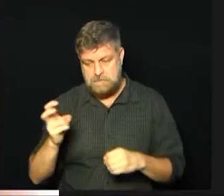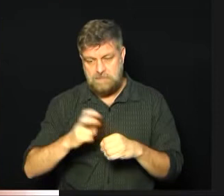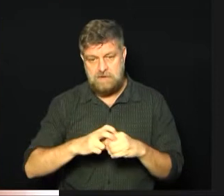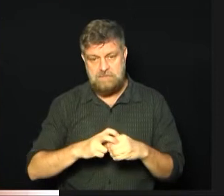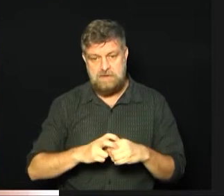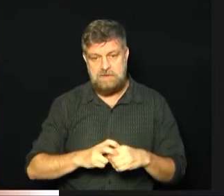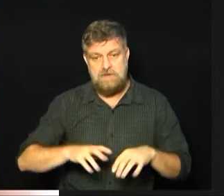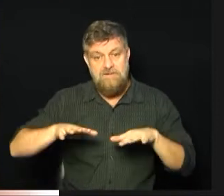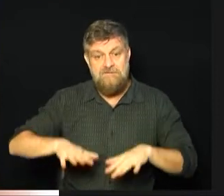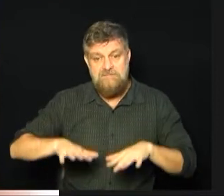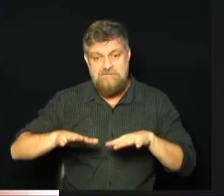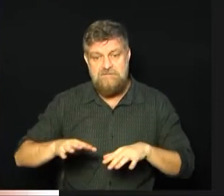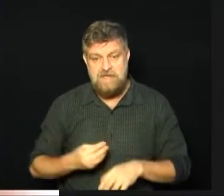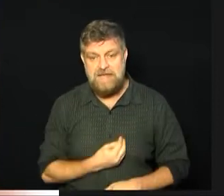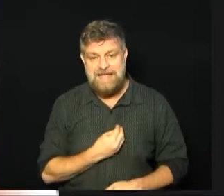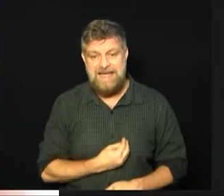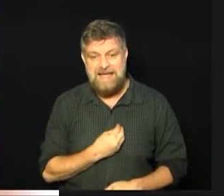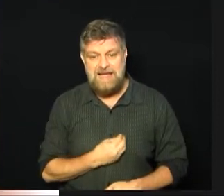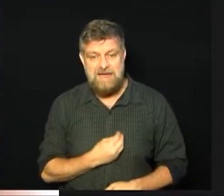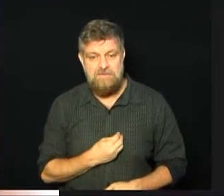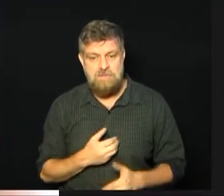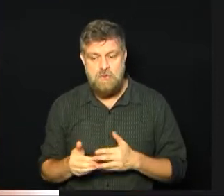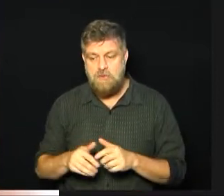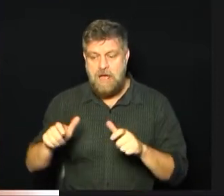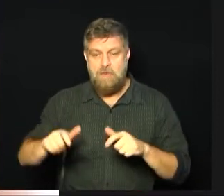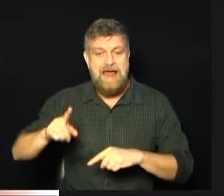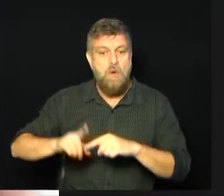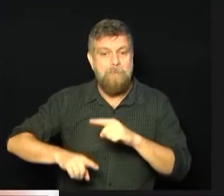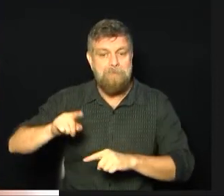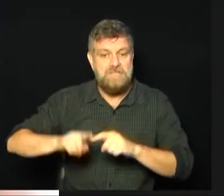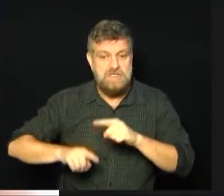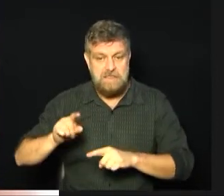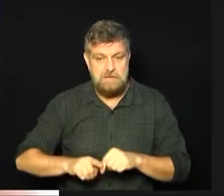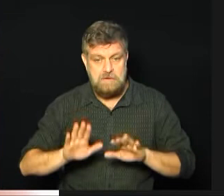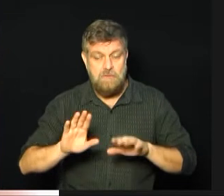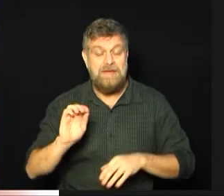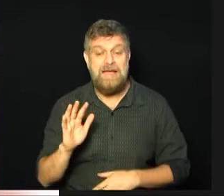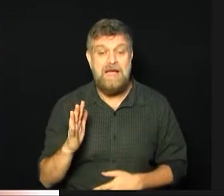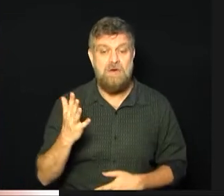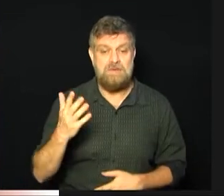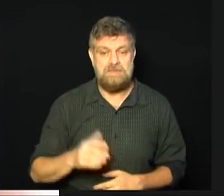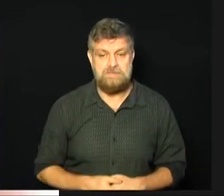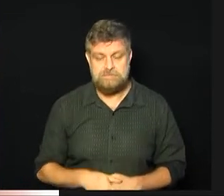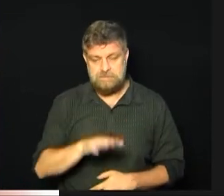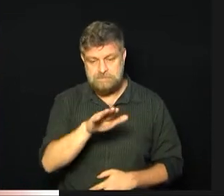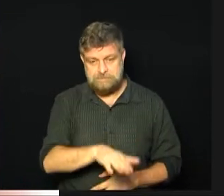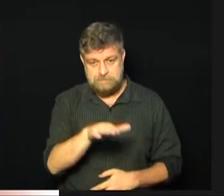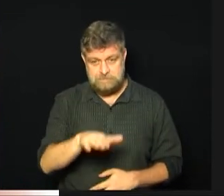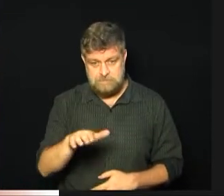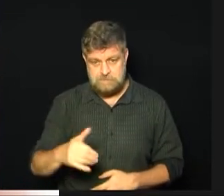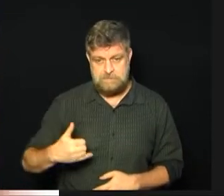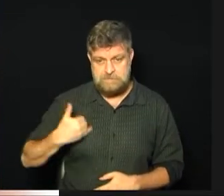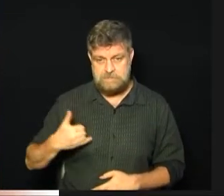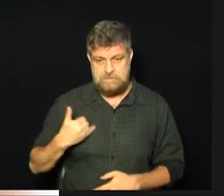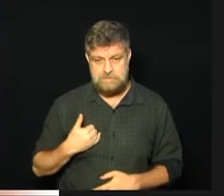na superfície, né? Então, principalmente de objetos. Então, é muito comum, né? Crianças nessa faixa etária,